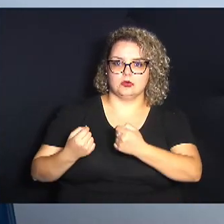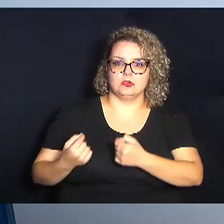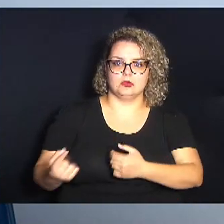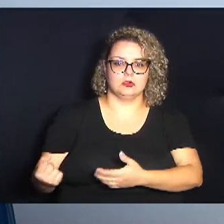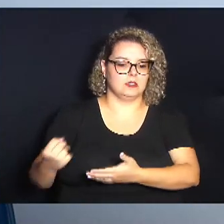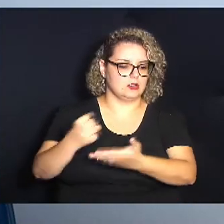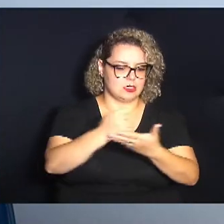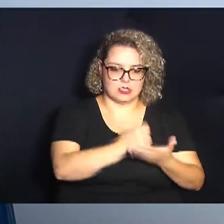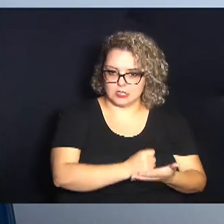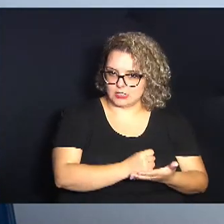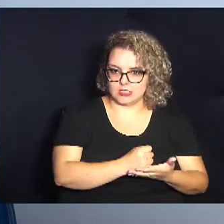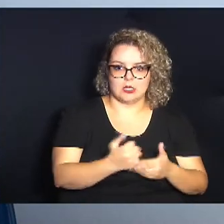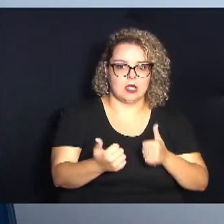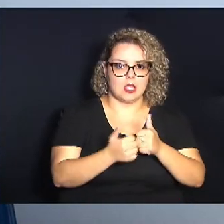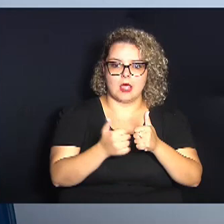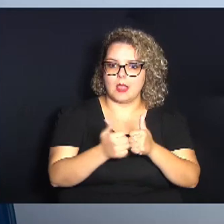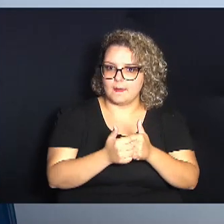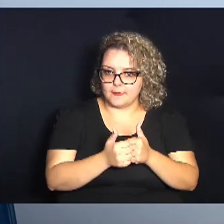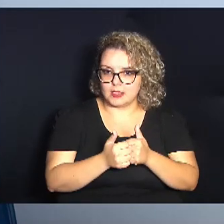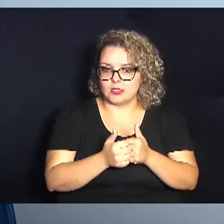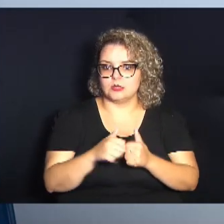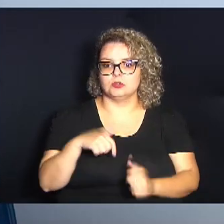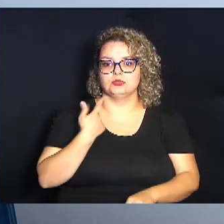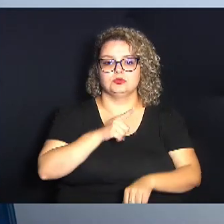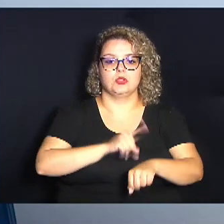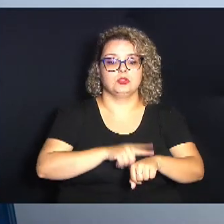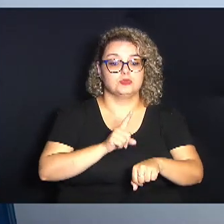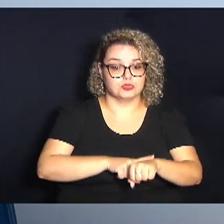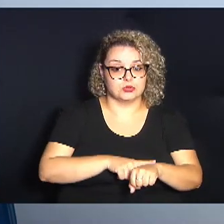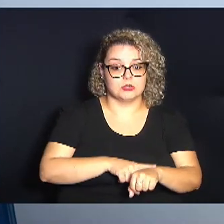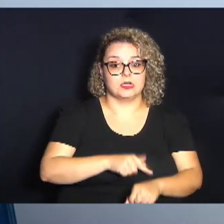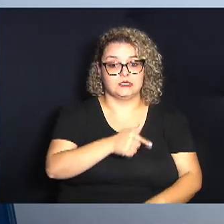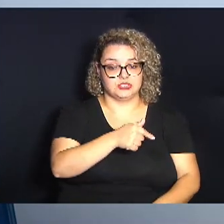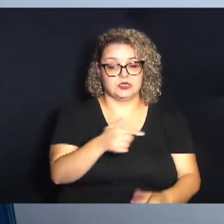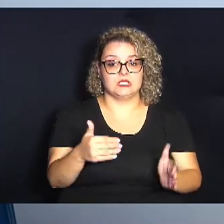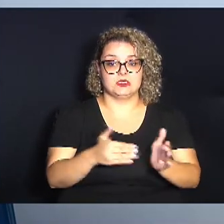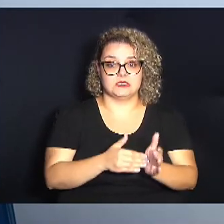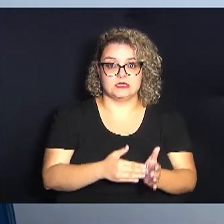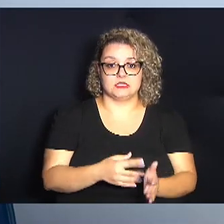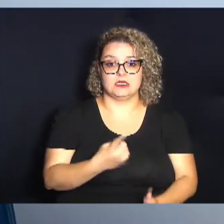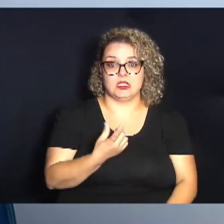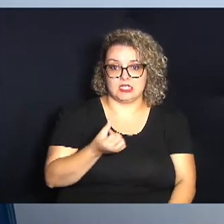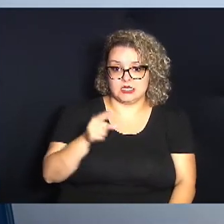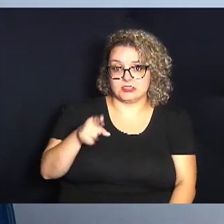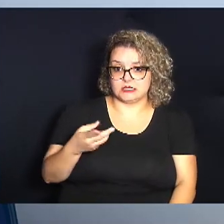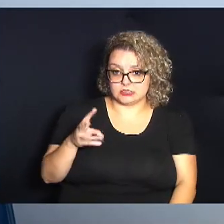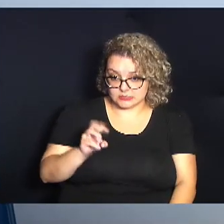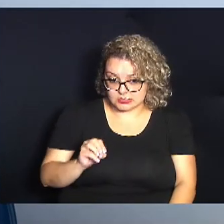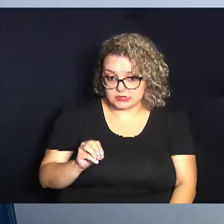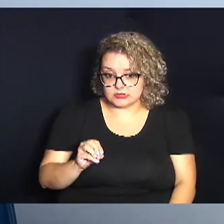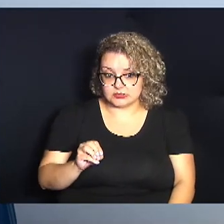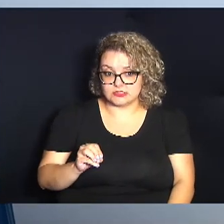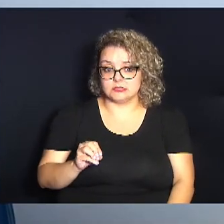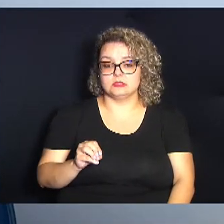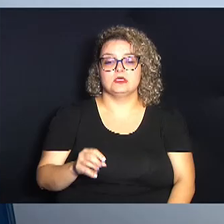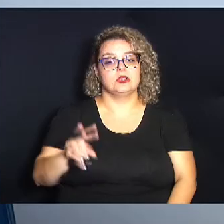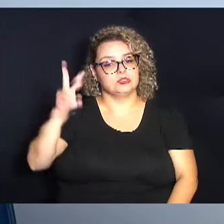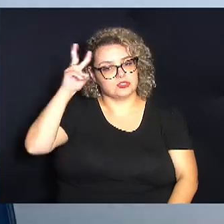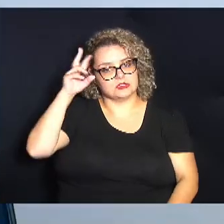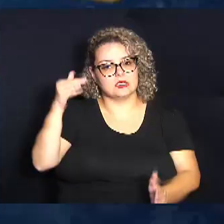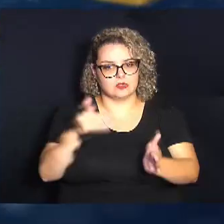aqui que é super pertinho. O nosso horário de atendimento é das 7 às 16h30. Tá? De segunda